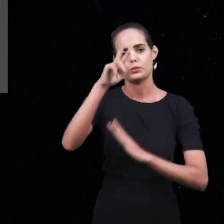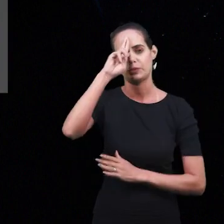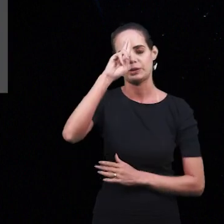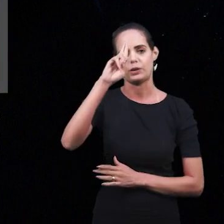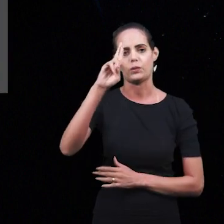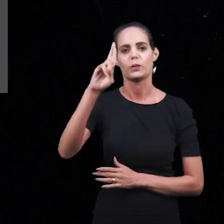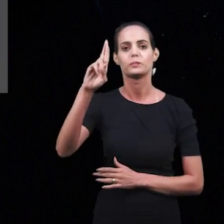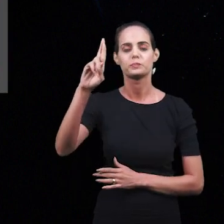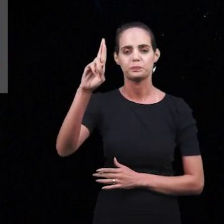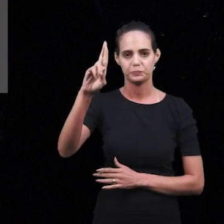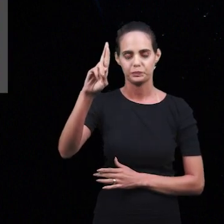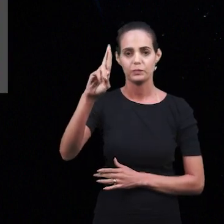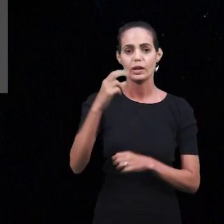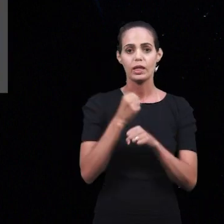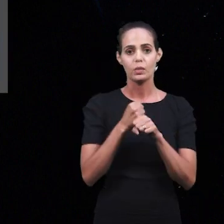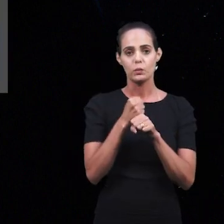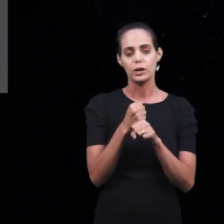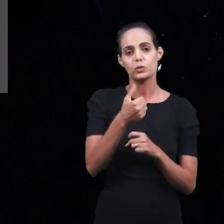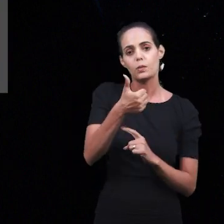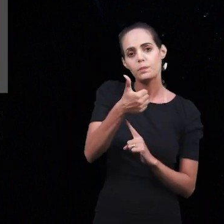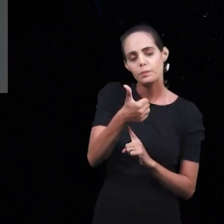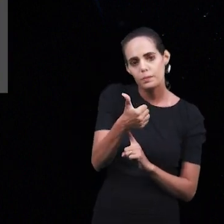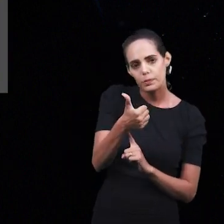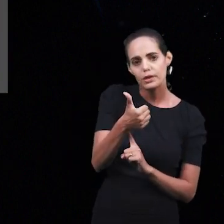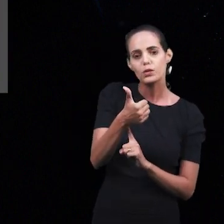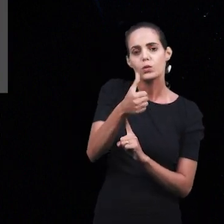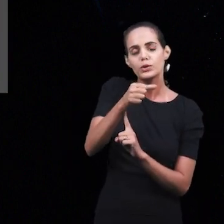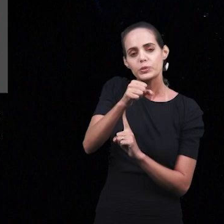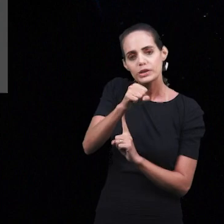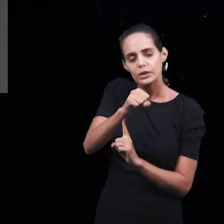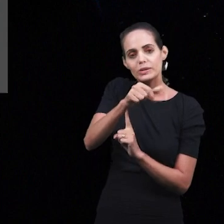do Senhor. Em